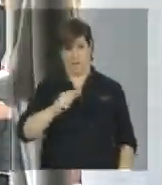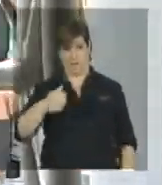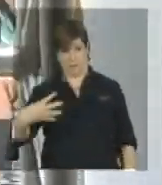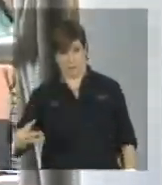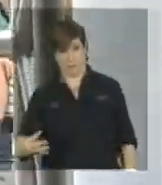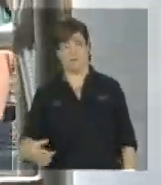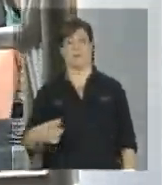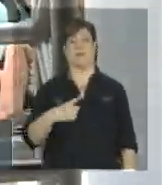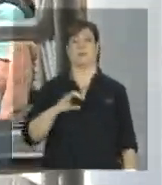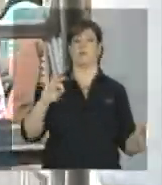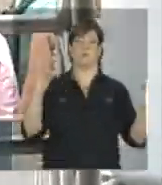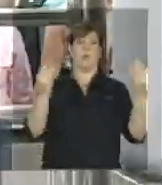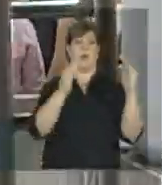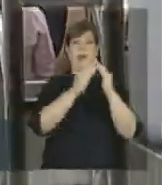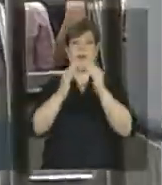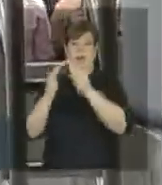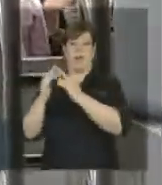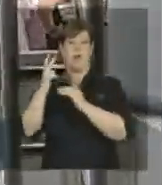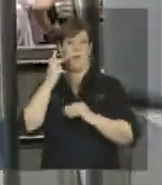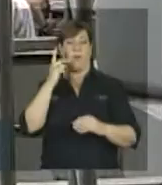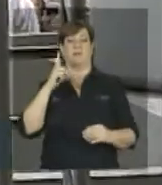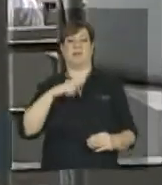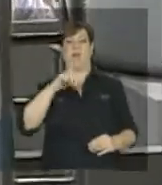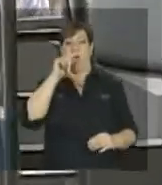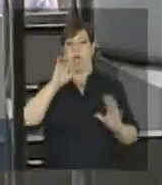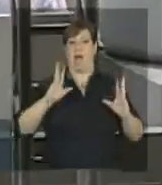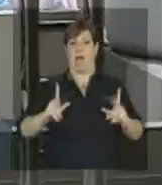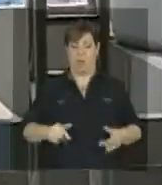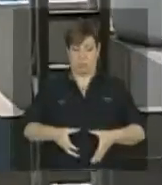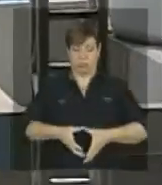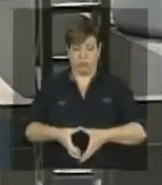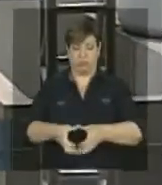estarem abastecidas com rede de água.